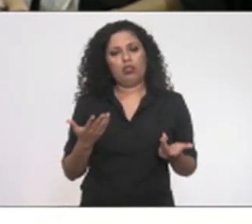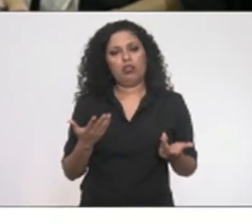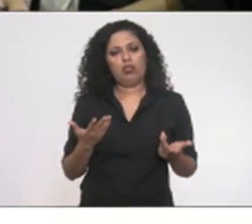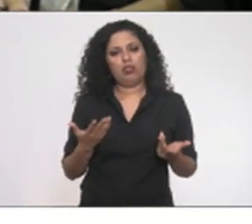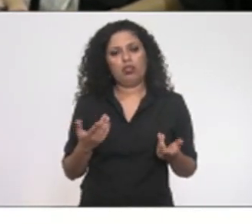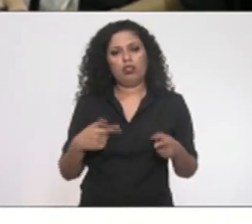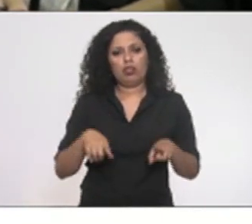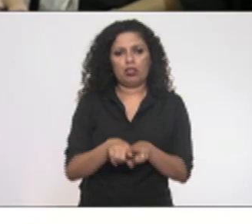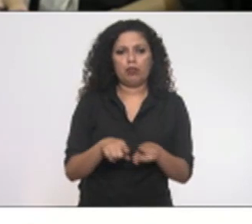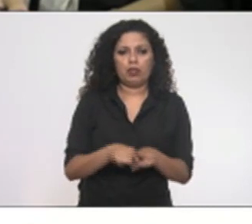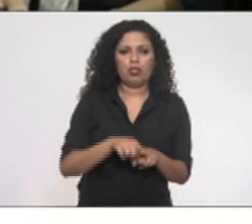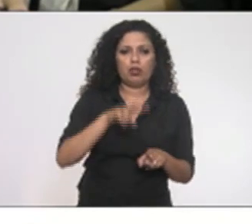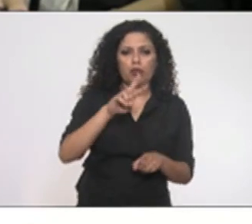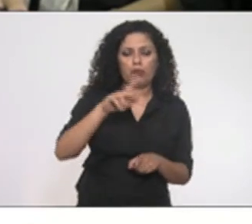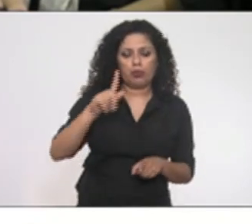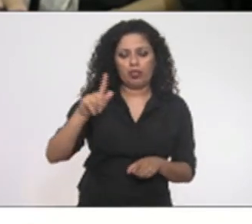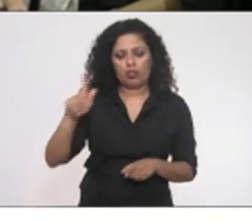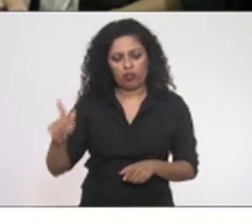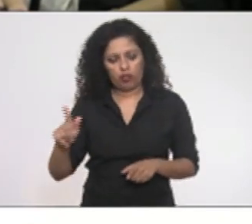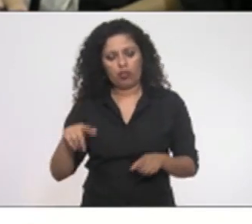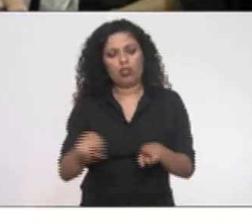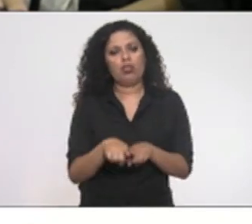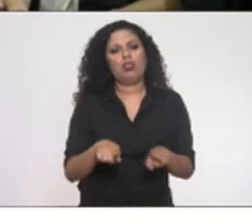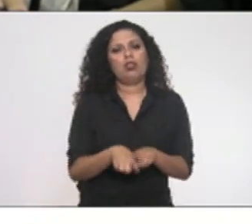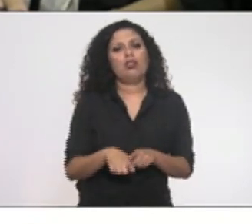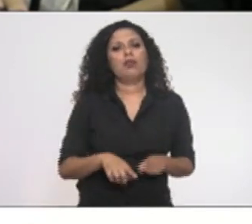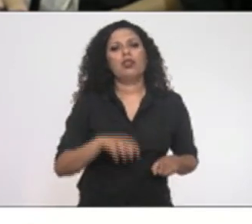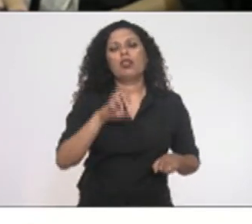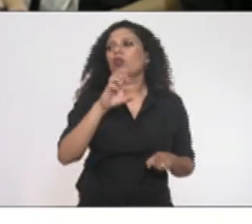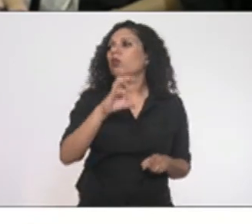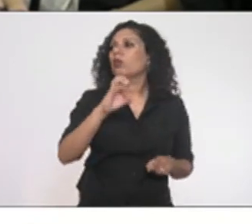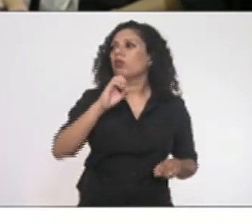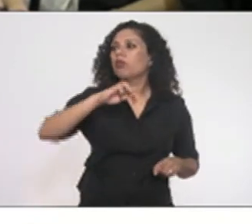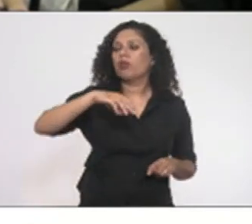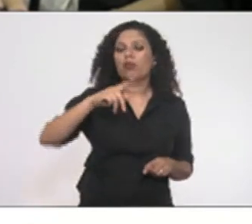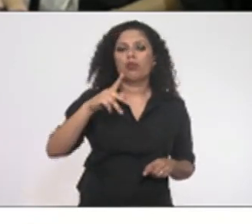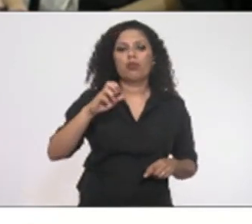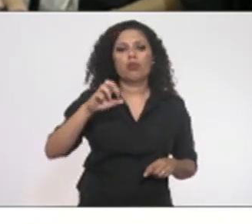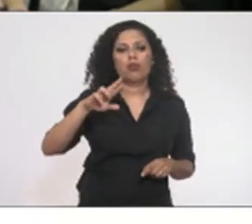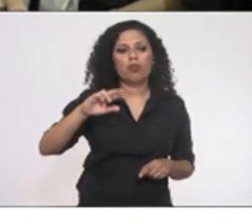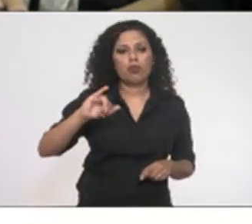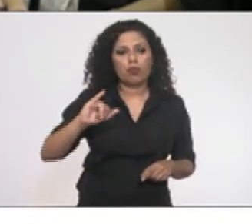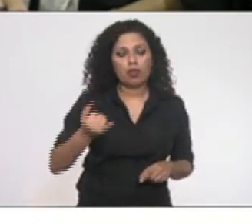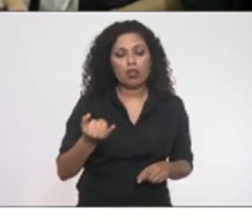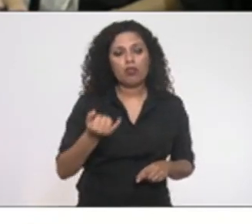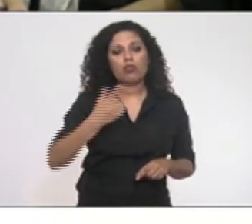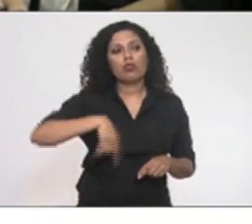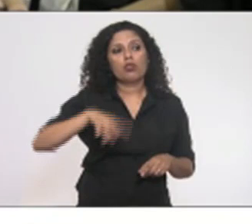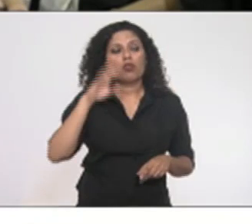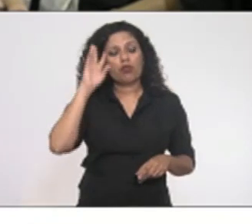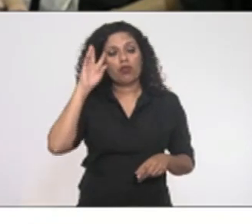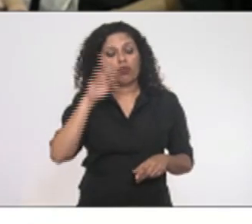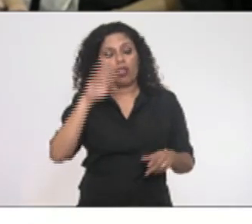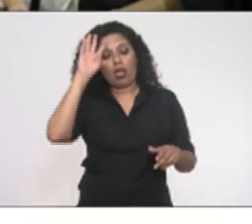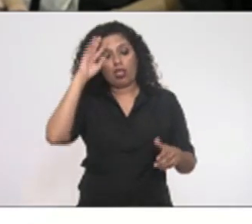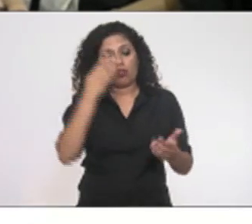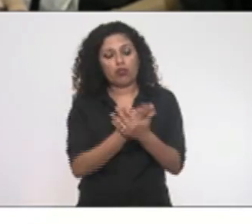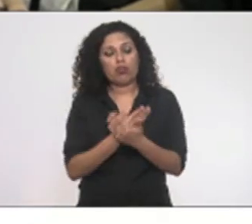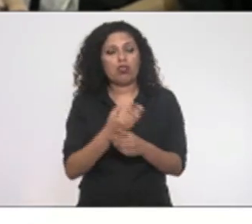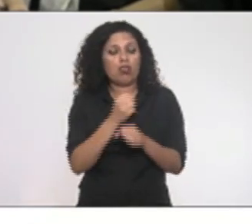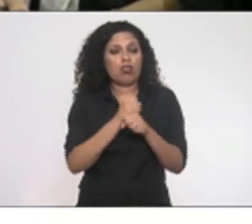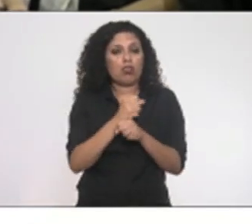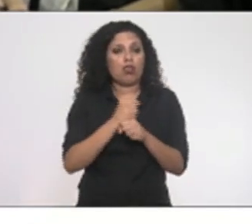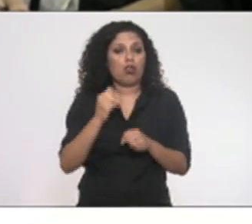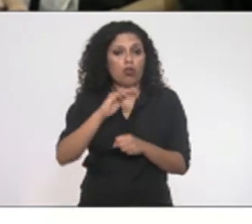da UPGN do Comperj, que vai gerar um aumento de capacidade no sistema, a gente acredita que ano que vem a gente já faça